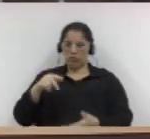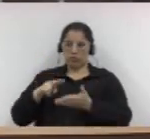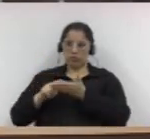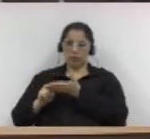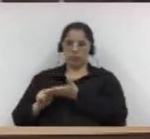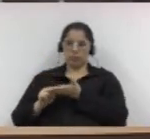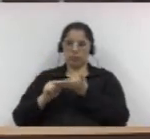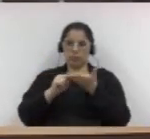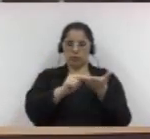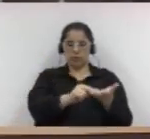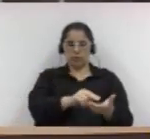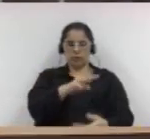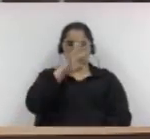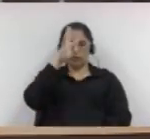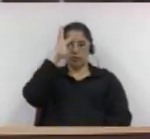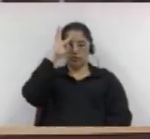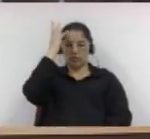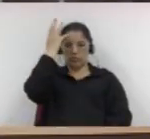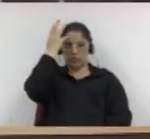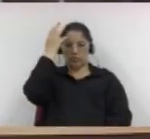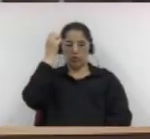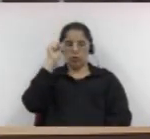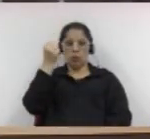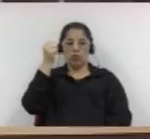ao Executivo. Requerimento